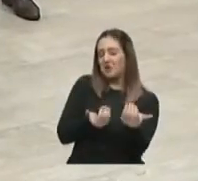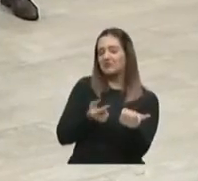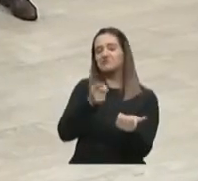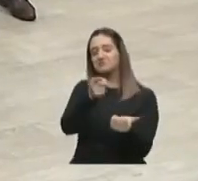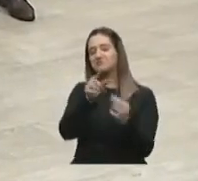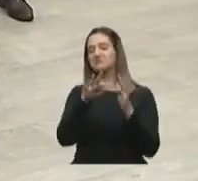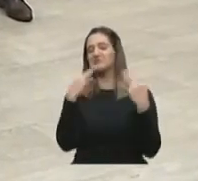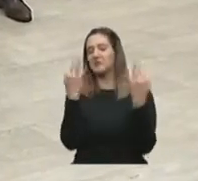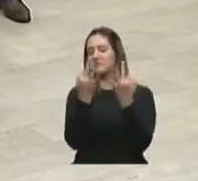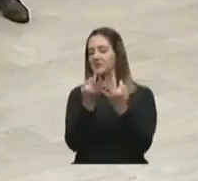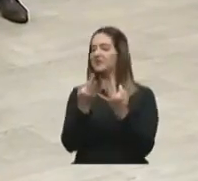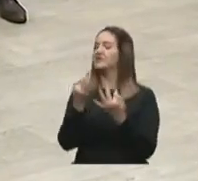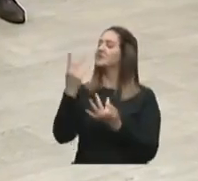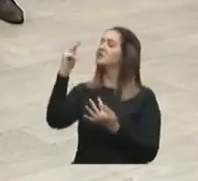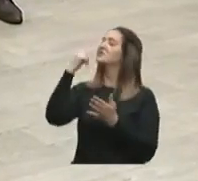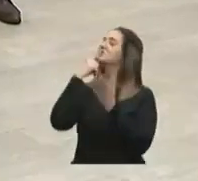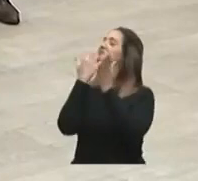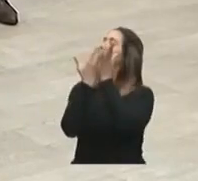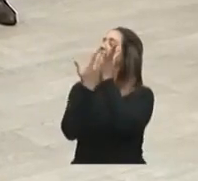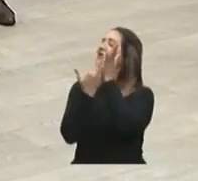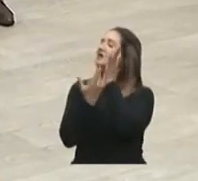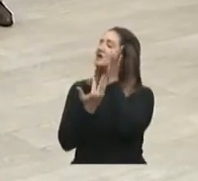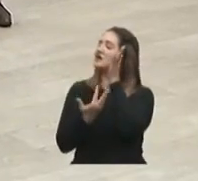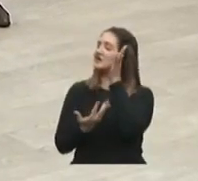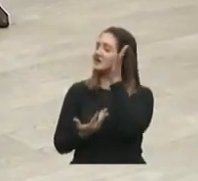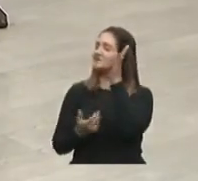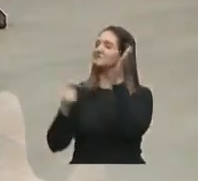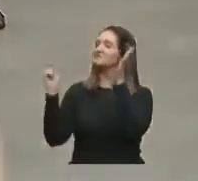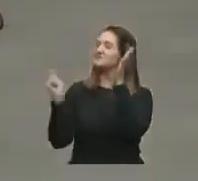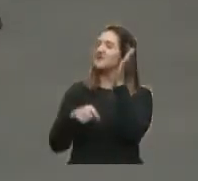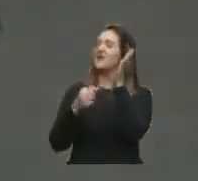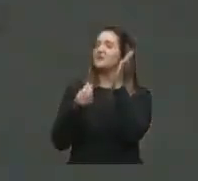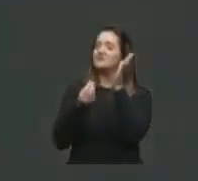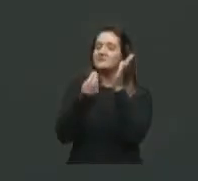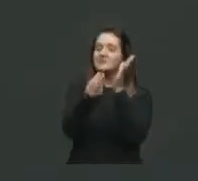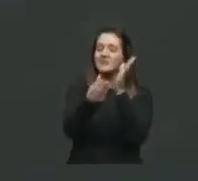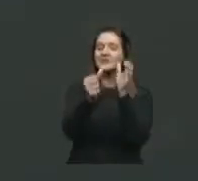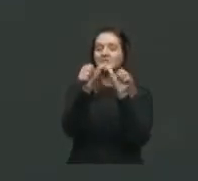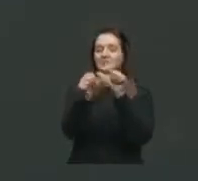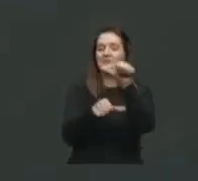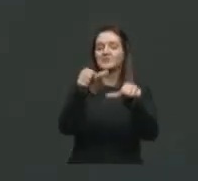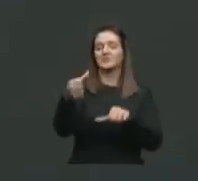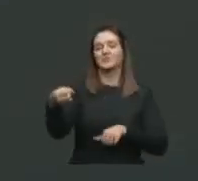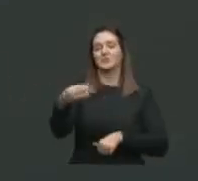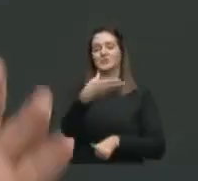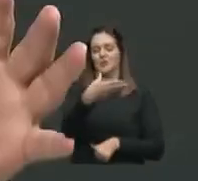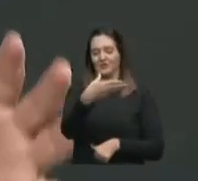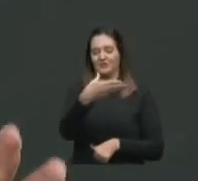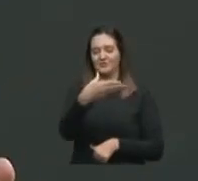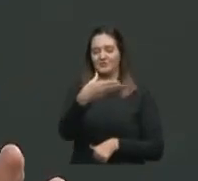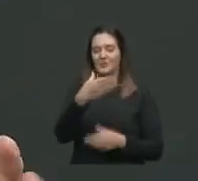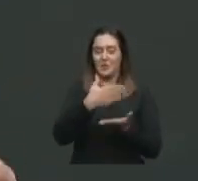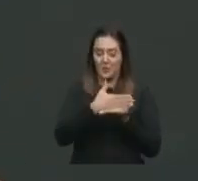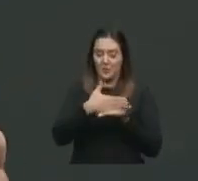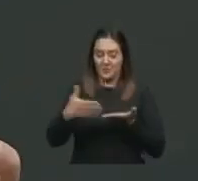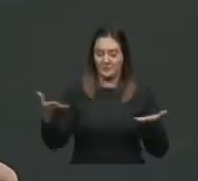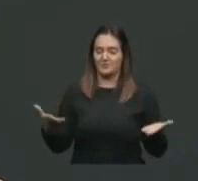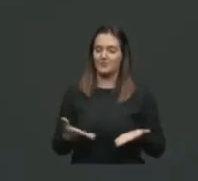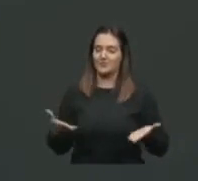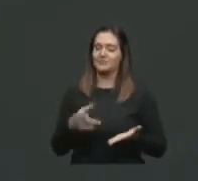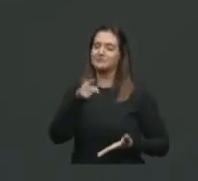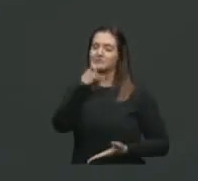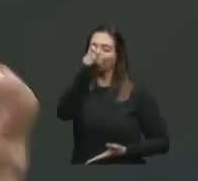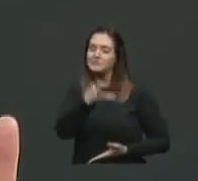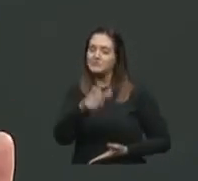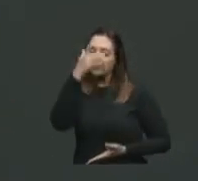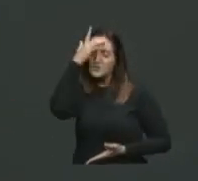esta família, que o sangue de Jesus possa escrever na vida dessa pessoa uma nova história. Que a partir de hoje, essa